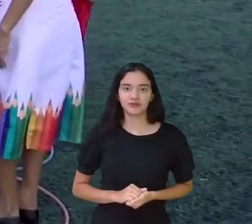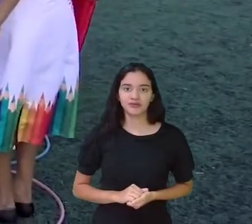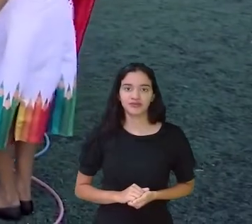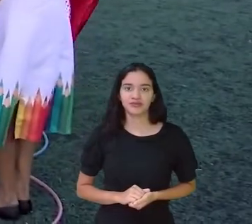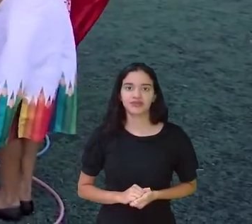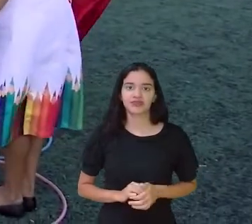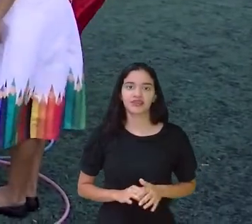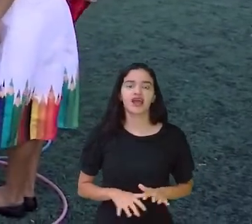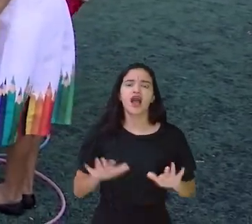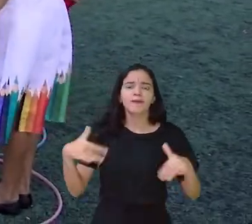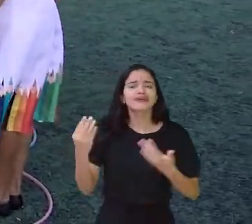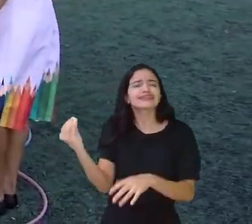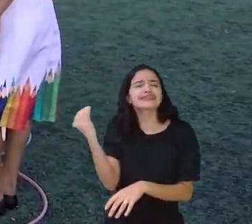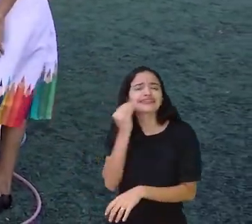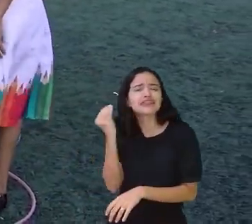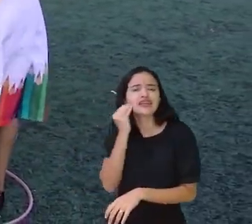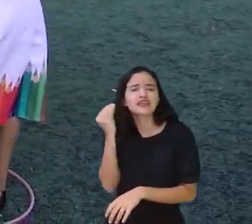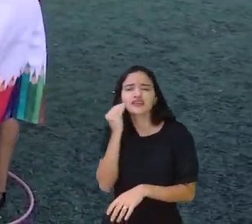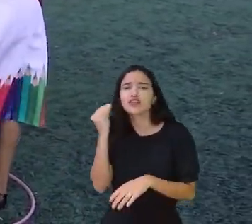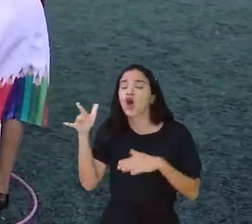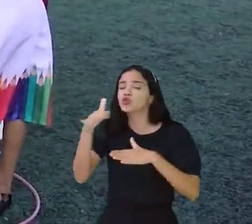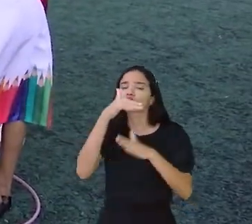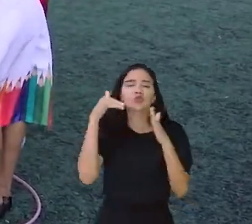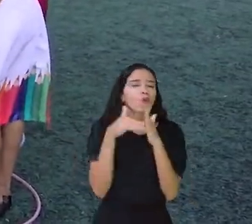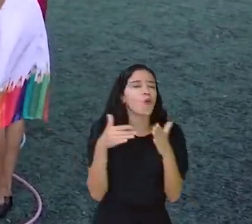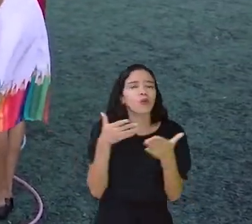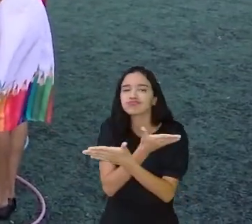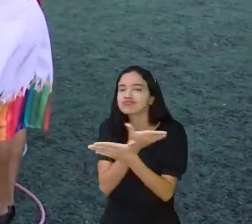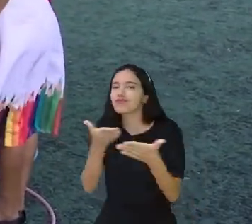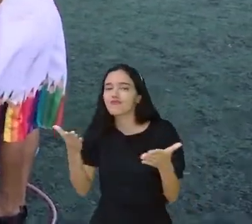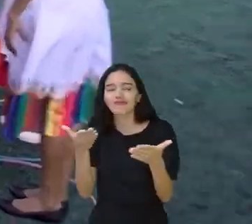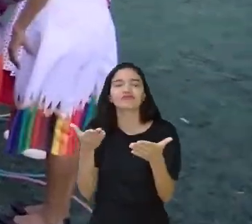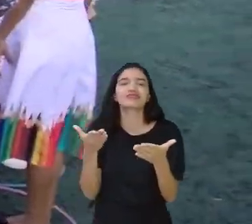Mas tem pra todos vocês!